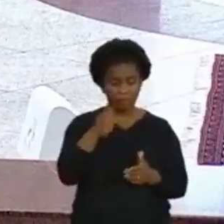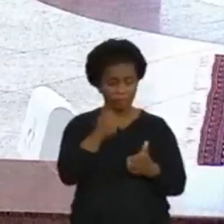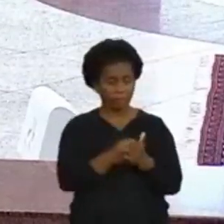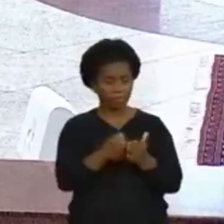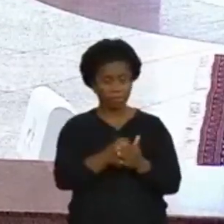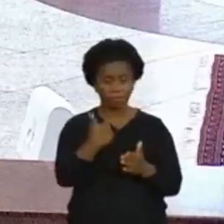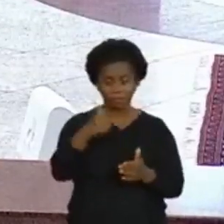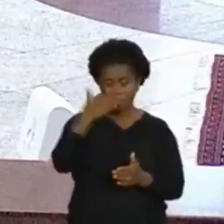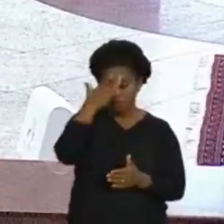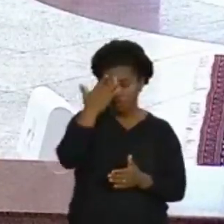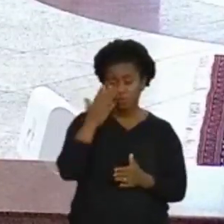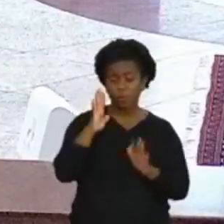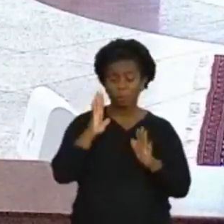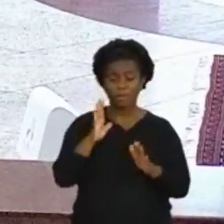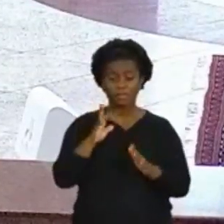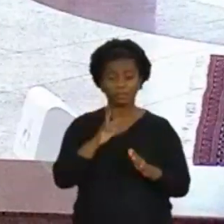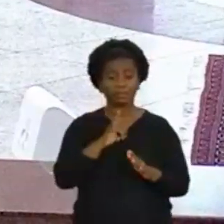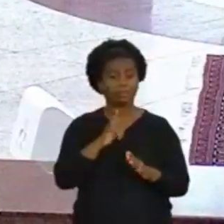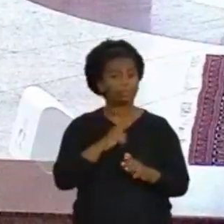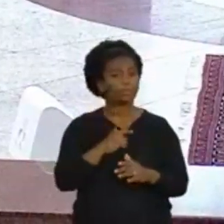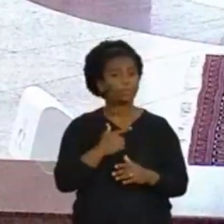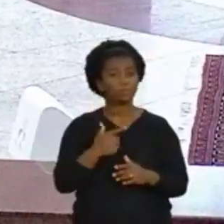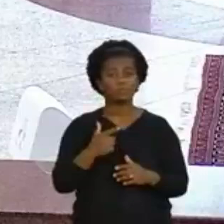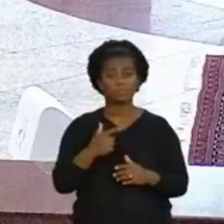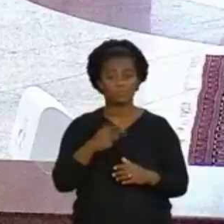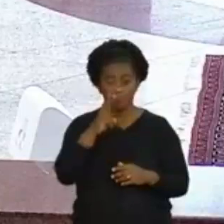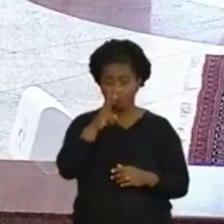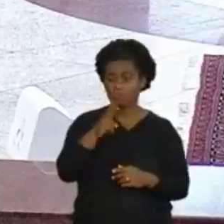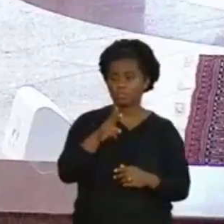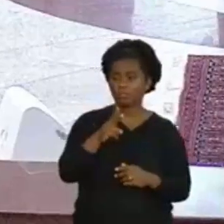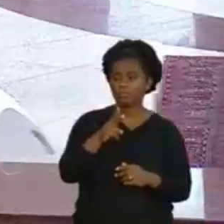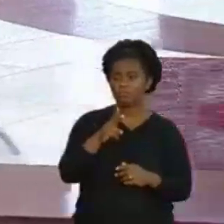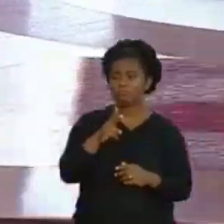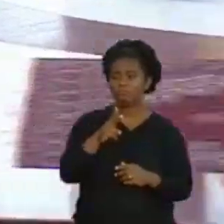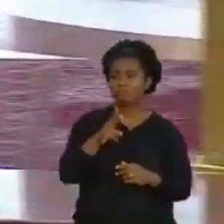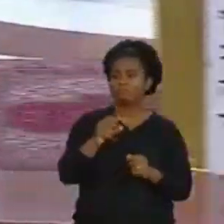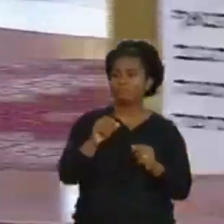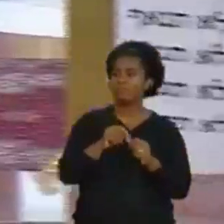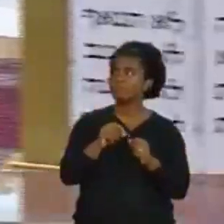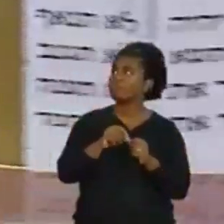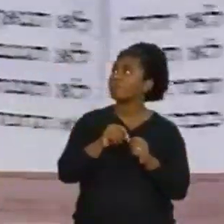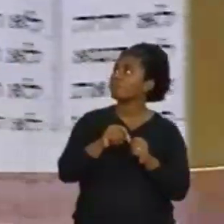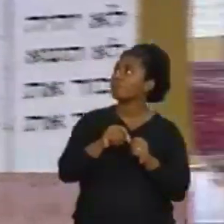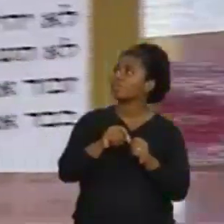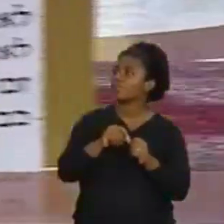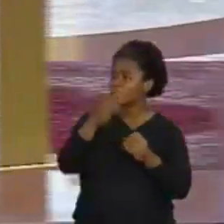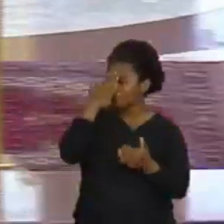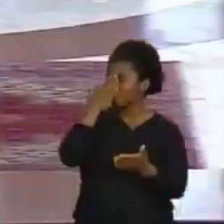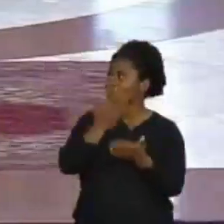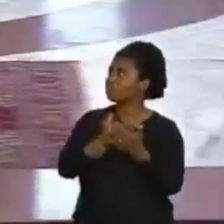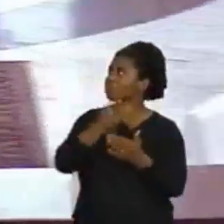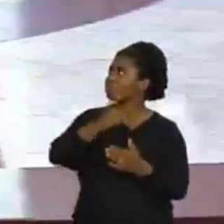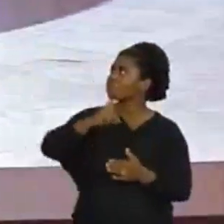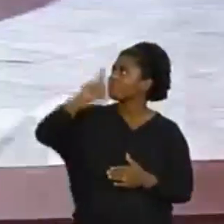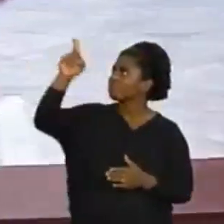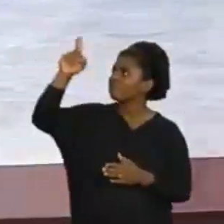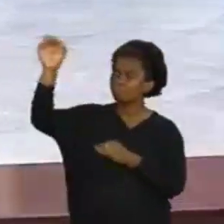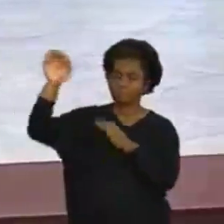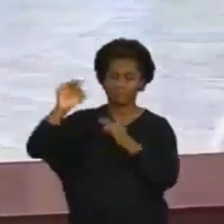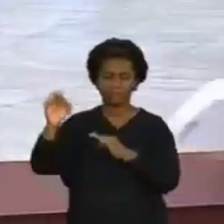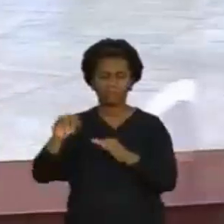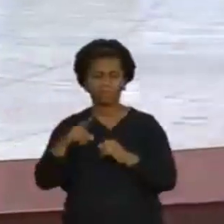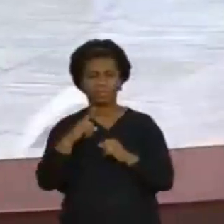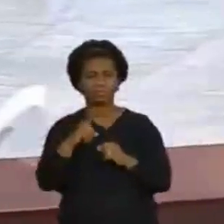quem? De Deus. Quando você é revelado, então Deus te dá disposição, Ele te dá